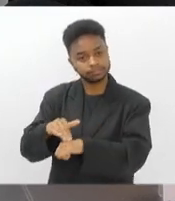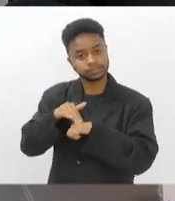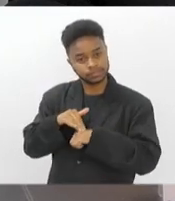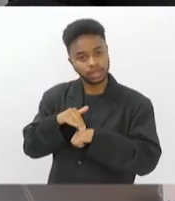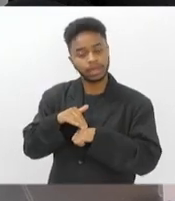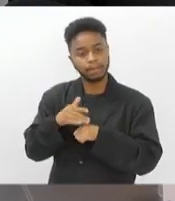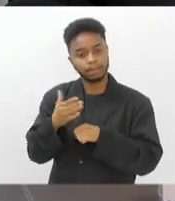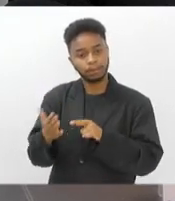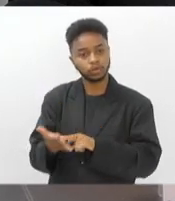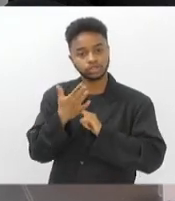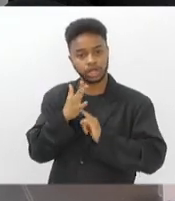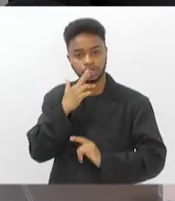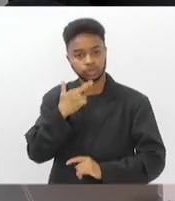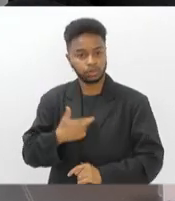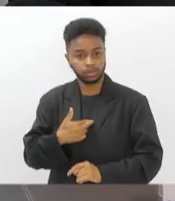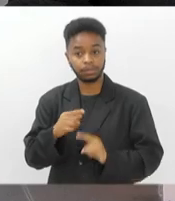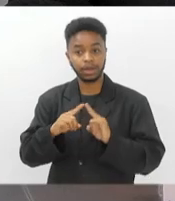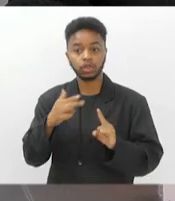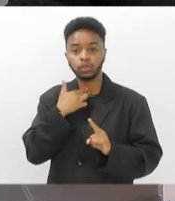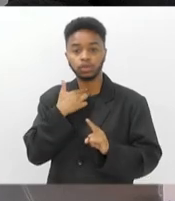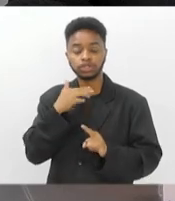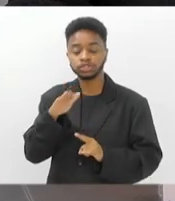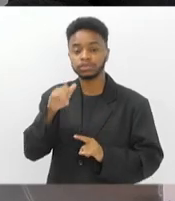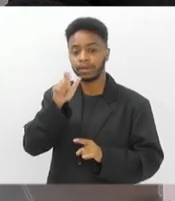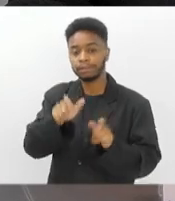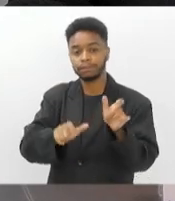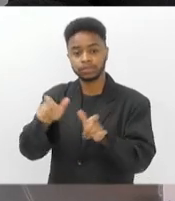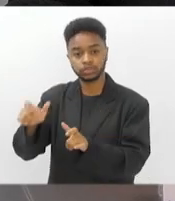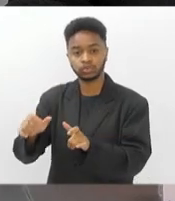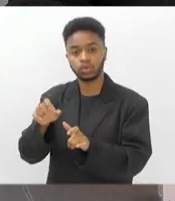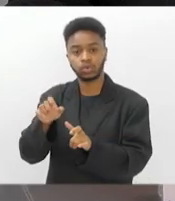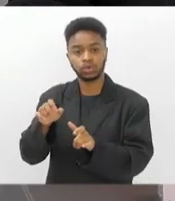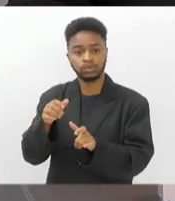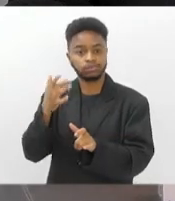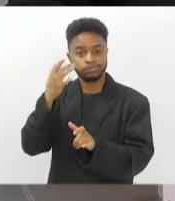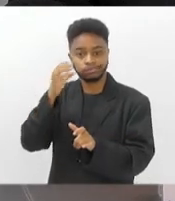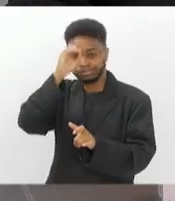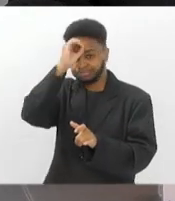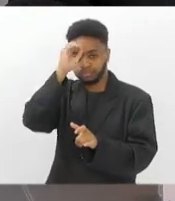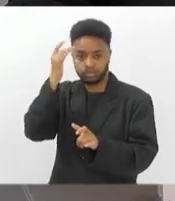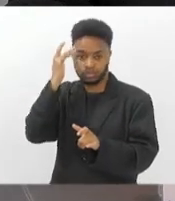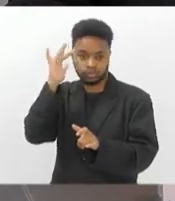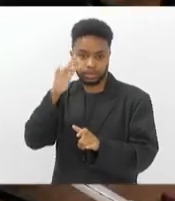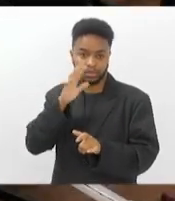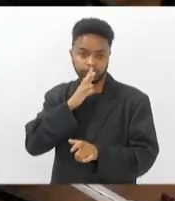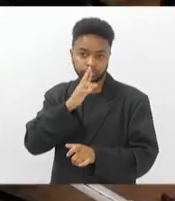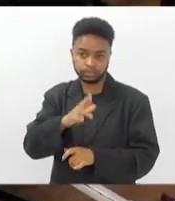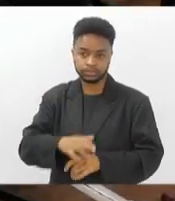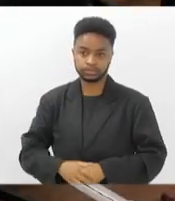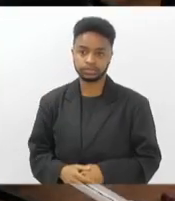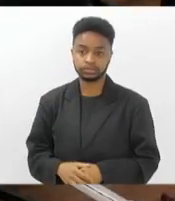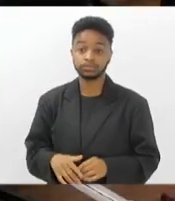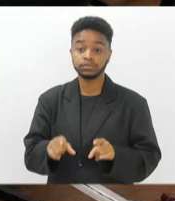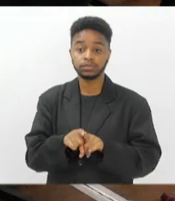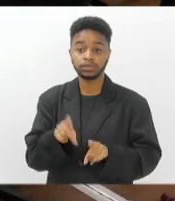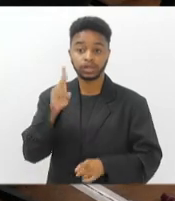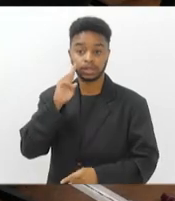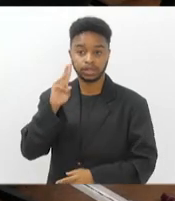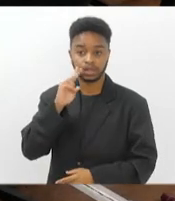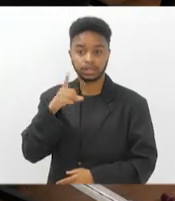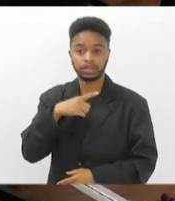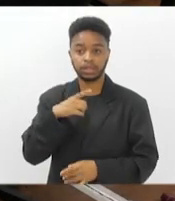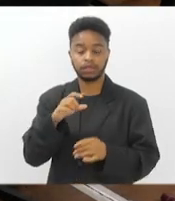o que não pode é chamar alguém ou colocar um advogado ou um representante que não saiba dar resposta porque a gente perguntar Presidente Lembrando que nós fizemos uma audiência